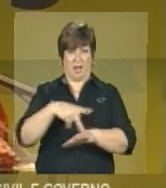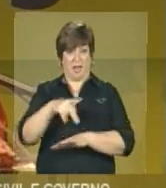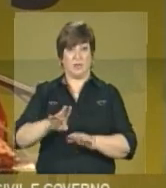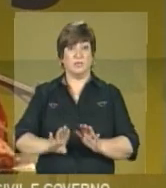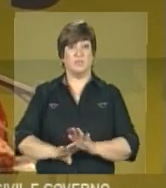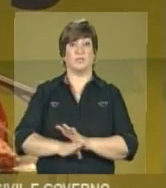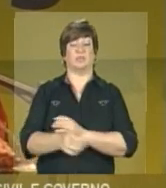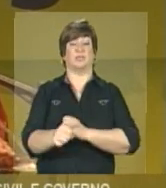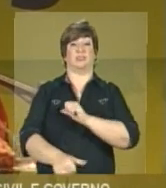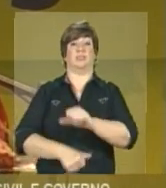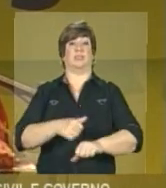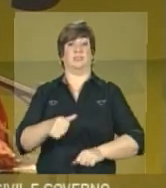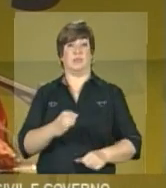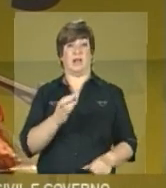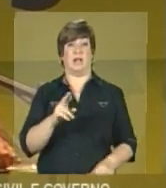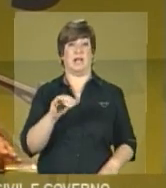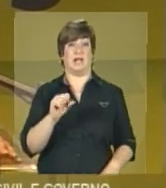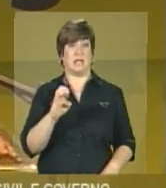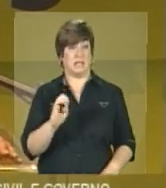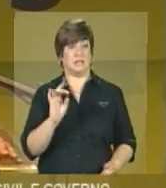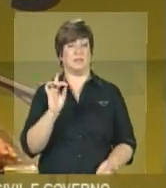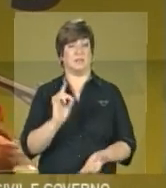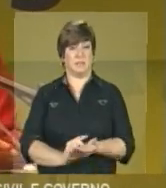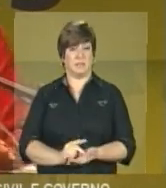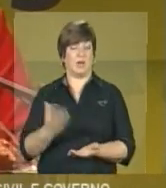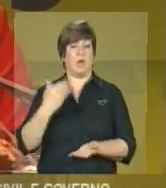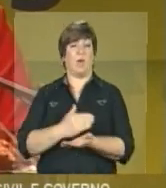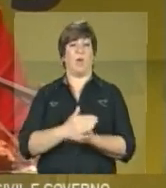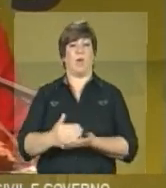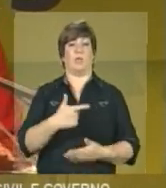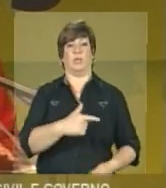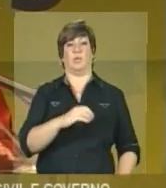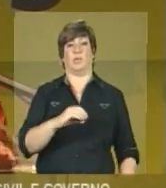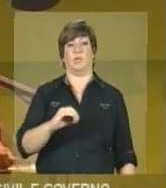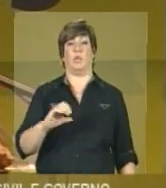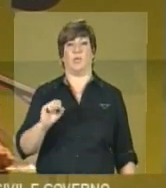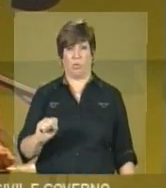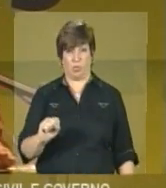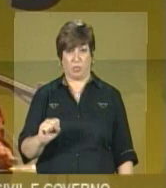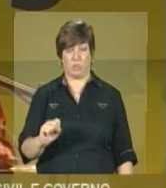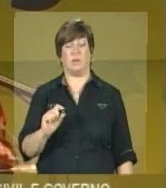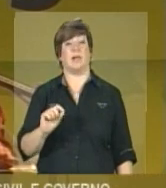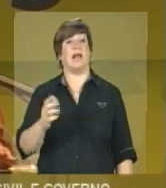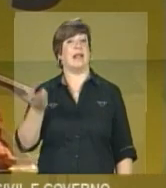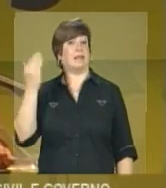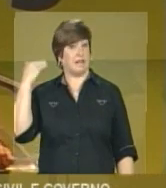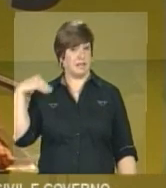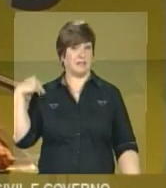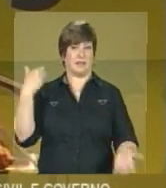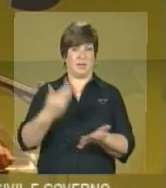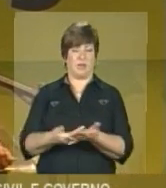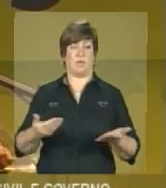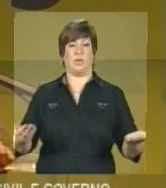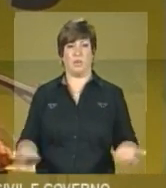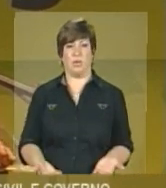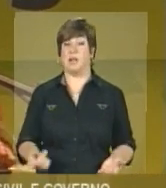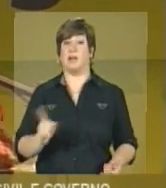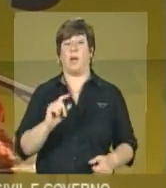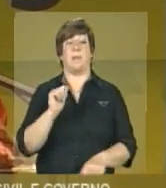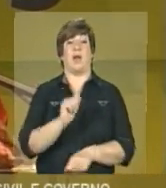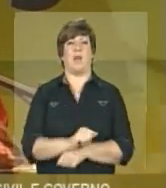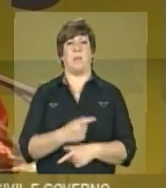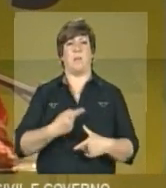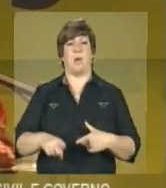transformou-se em crise real a partir de 2008 e desde então não parou